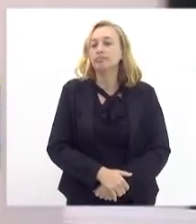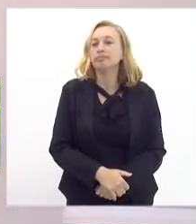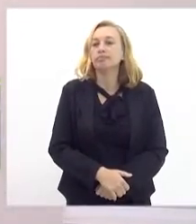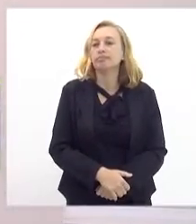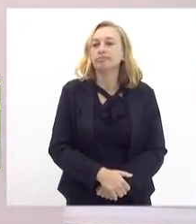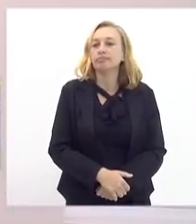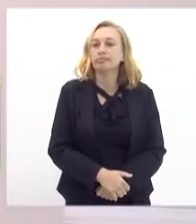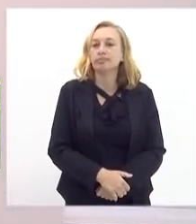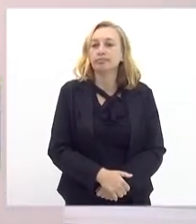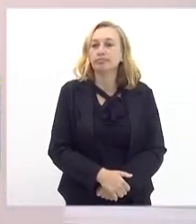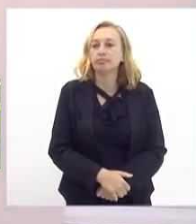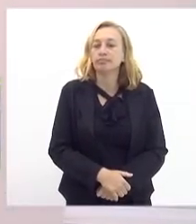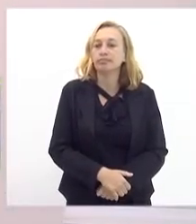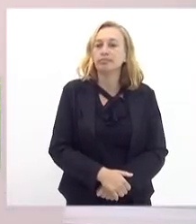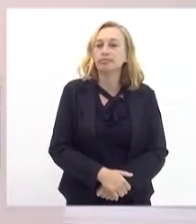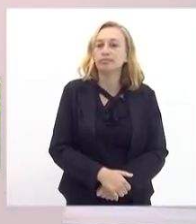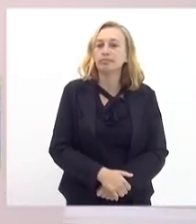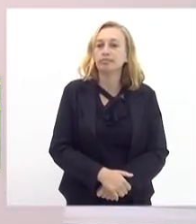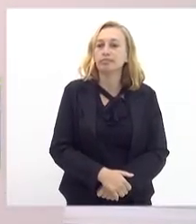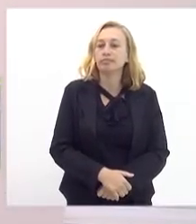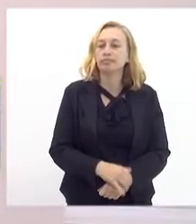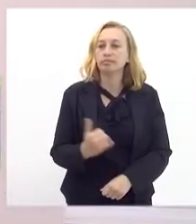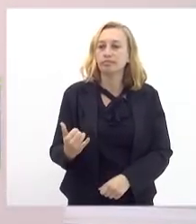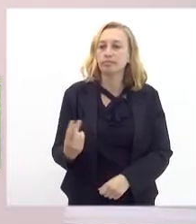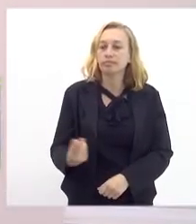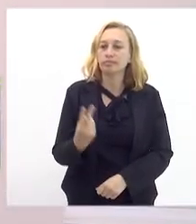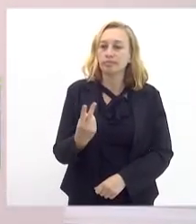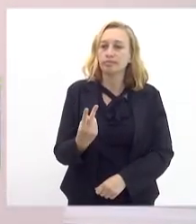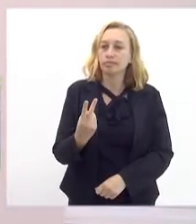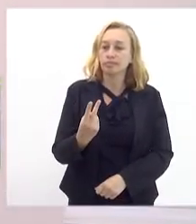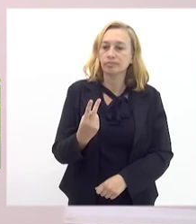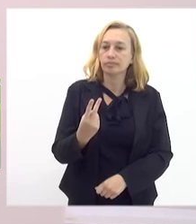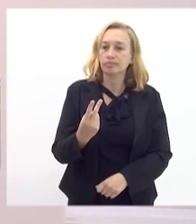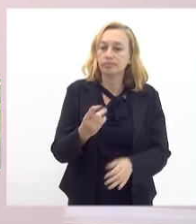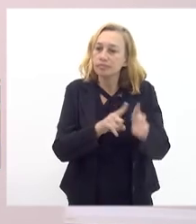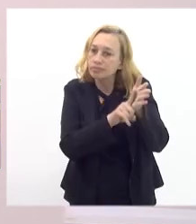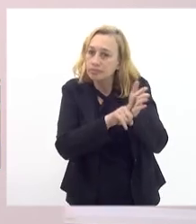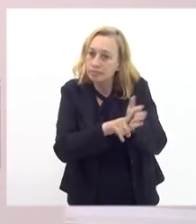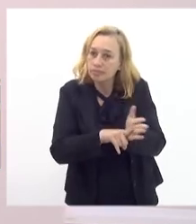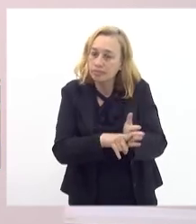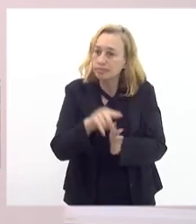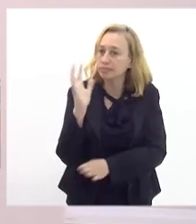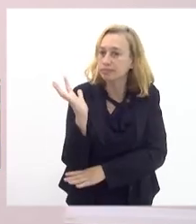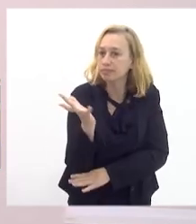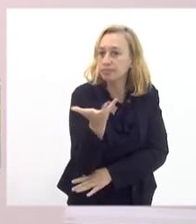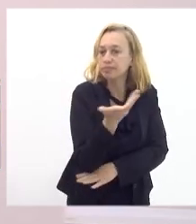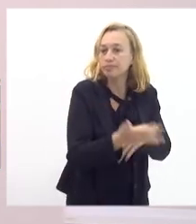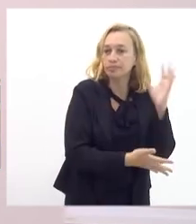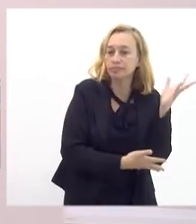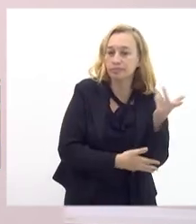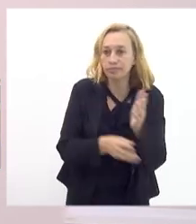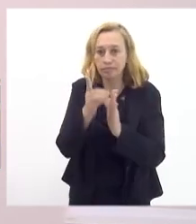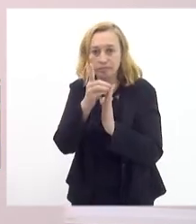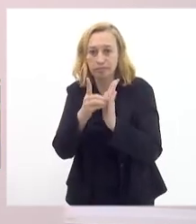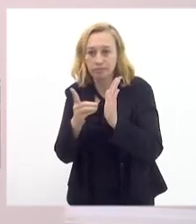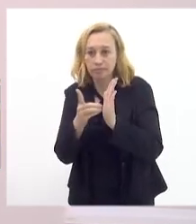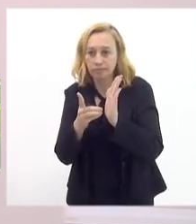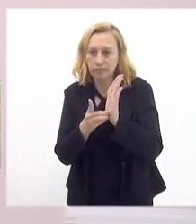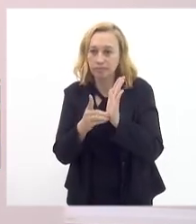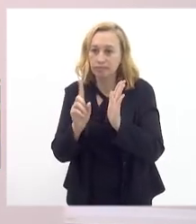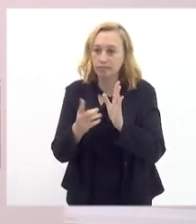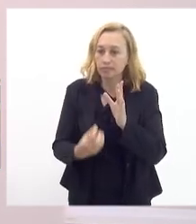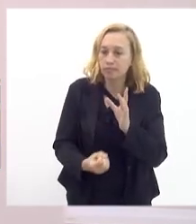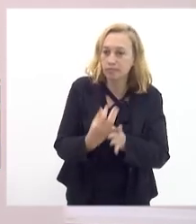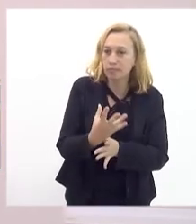de pedir uma estratégia Na verdade ele ganha prioridade de análise ambiental todo esse esse decreto ele não é ele não é